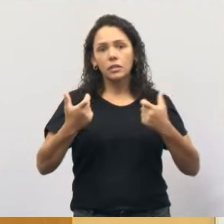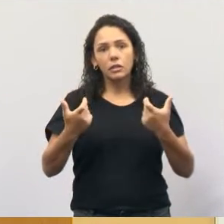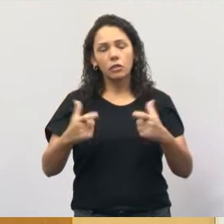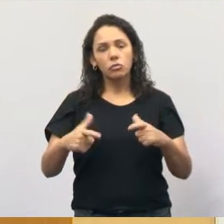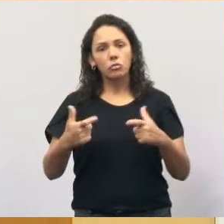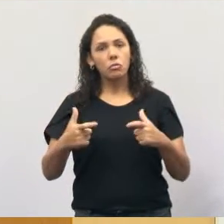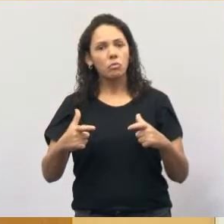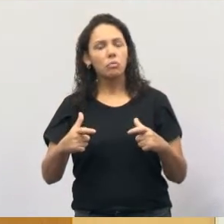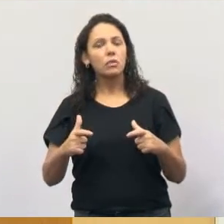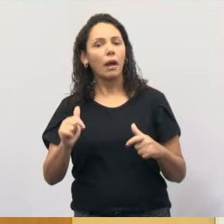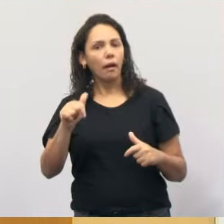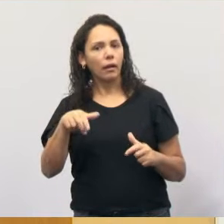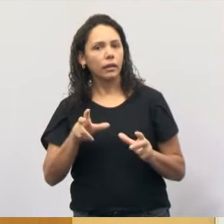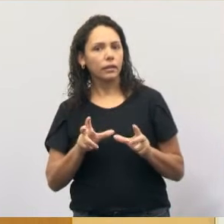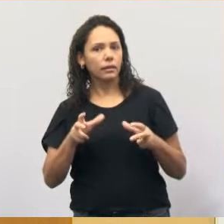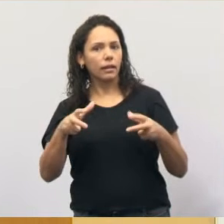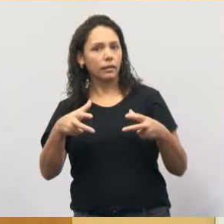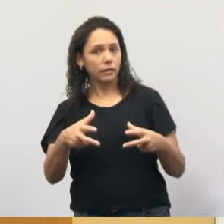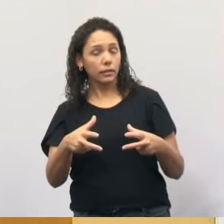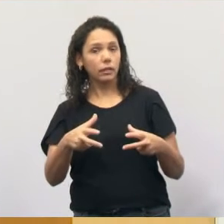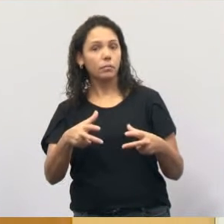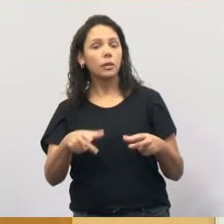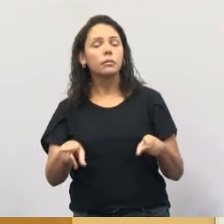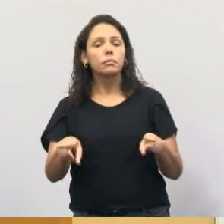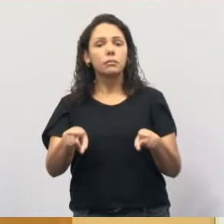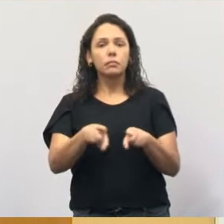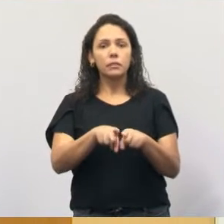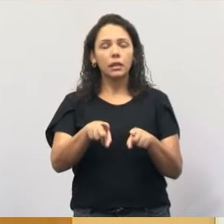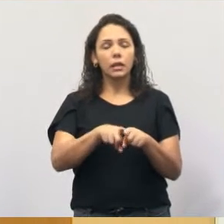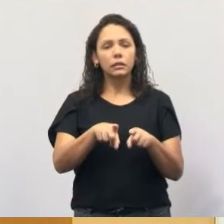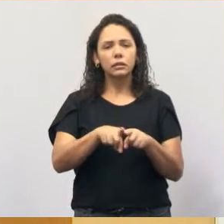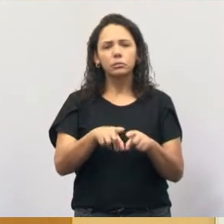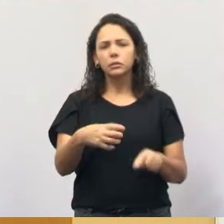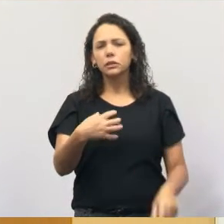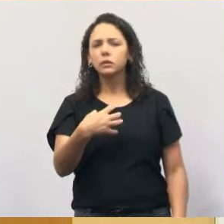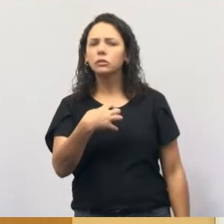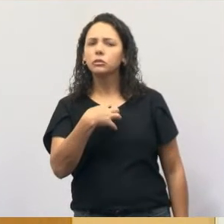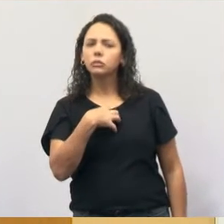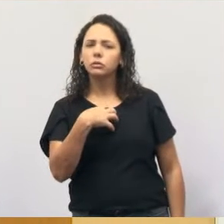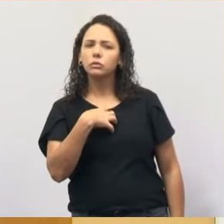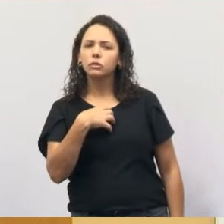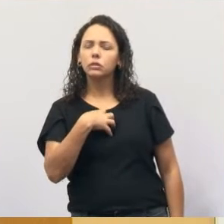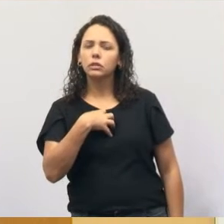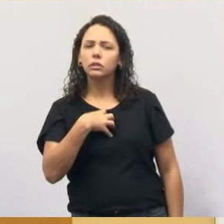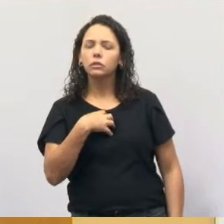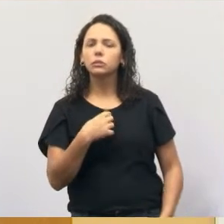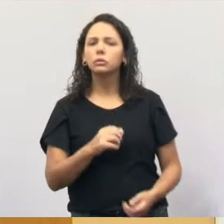casa para que eles pudessem também, de forma